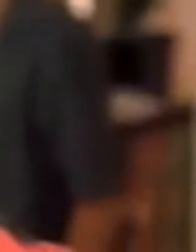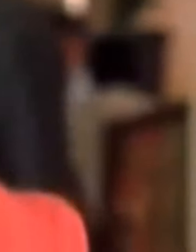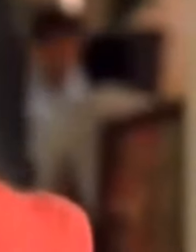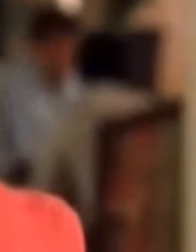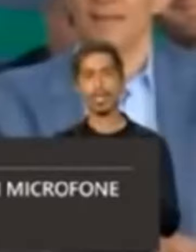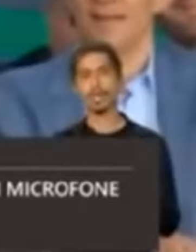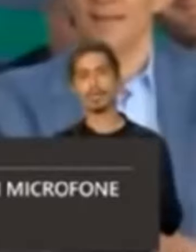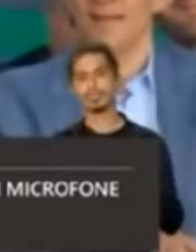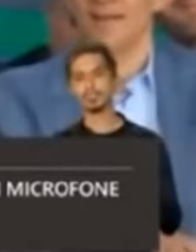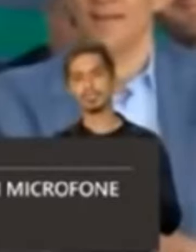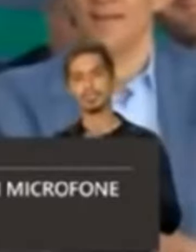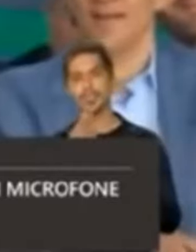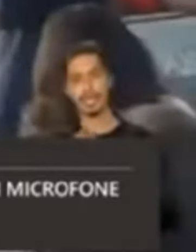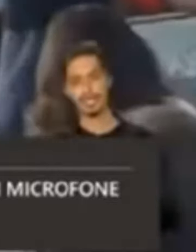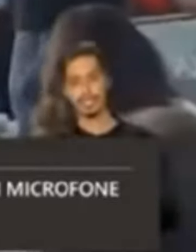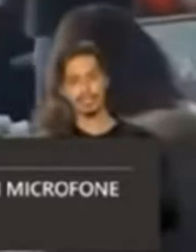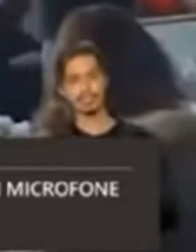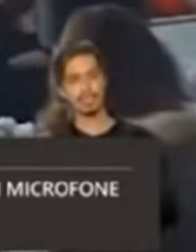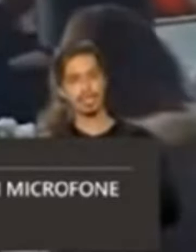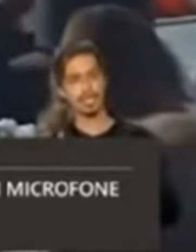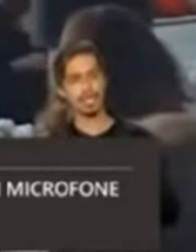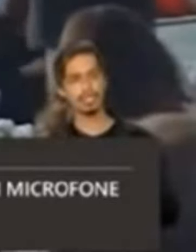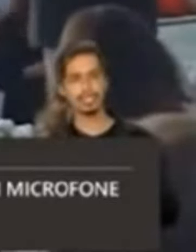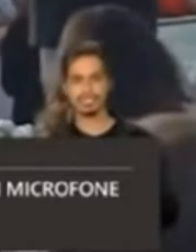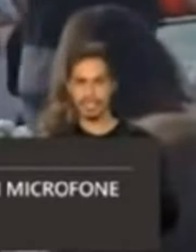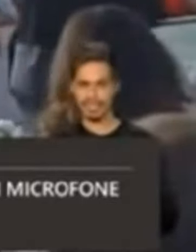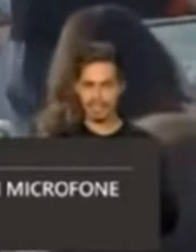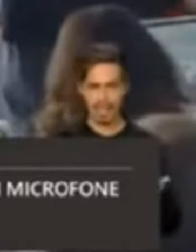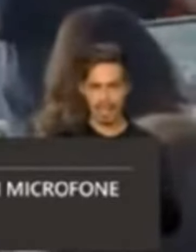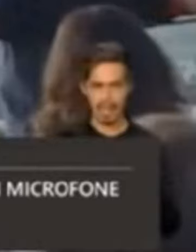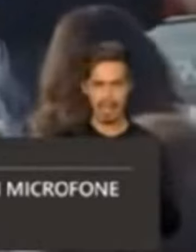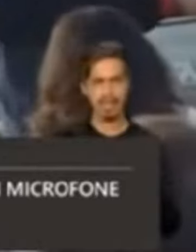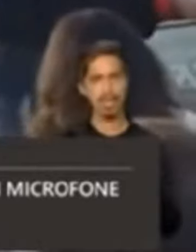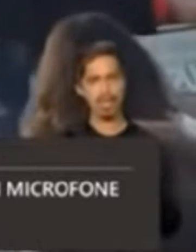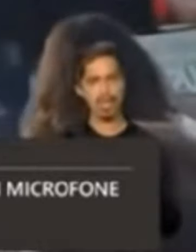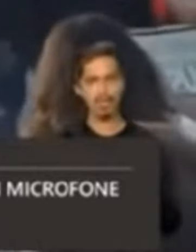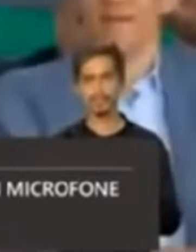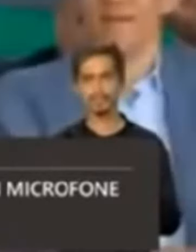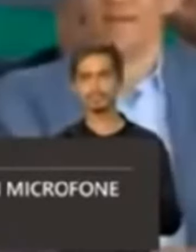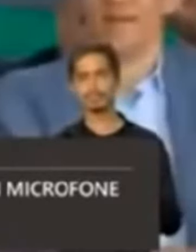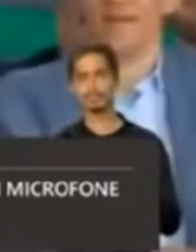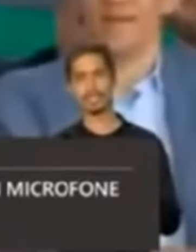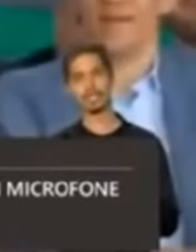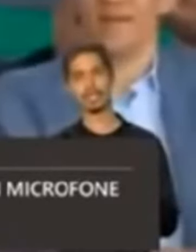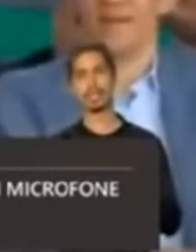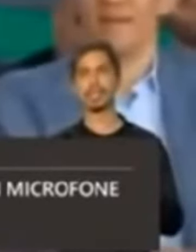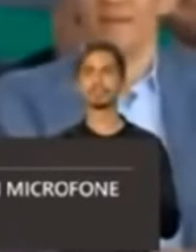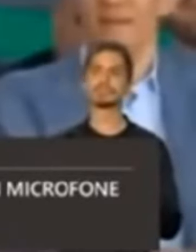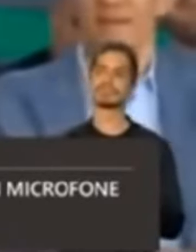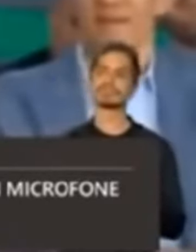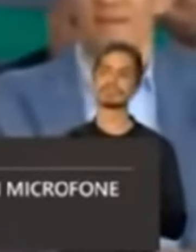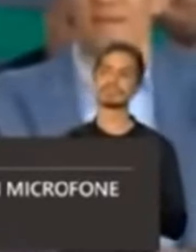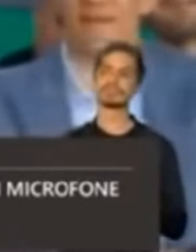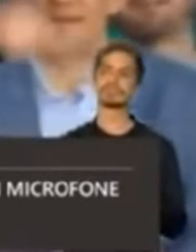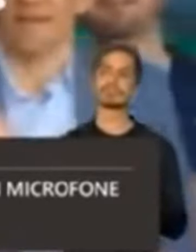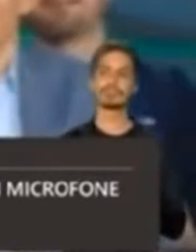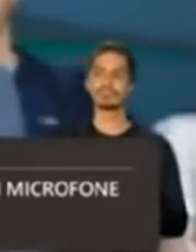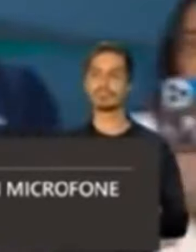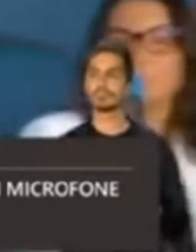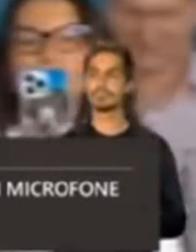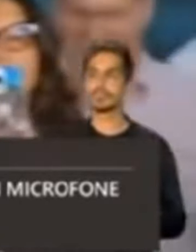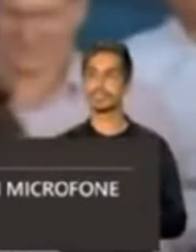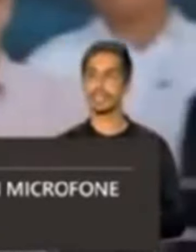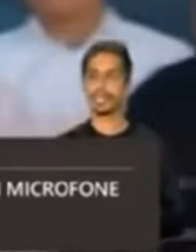Saque de pelanca. Eu quero ver quem fala que eu tô cansado, que tá sentado com a bunda na cadeira escrevendo, se